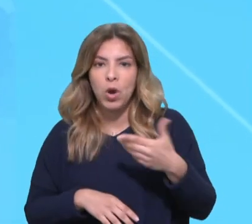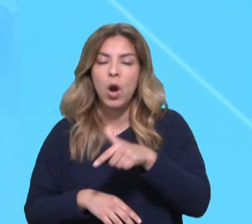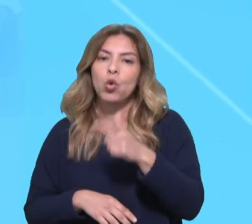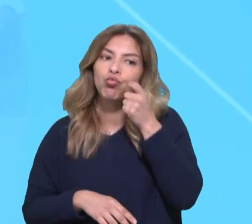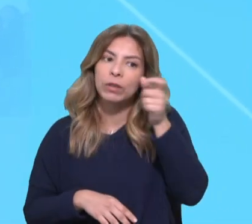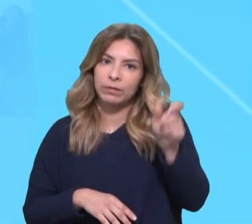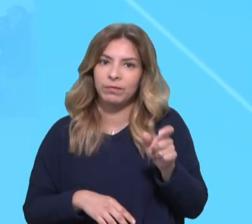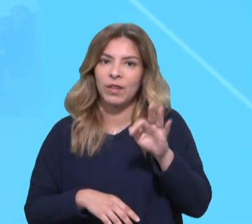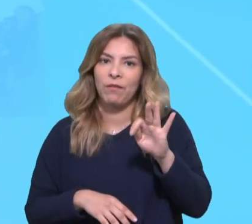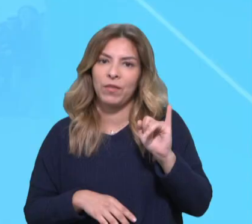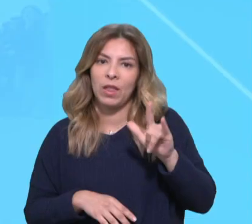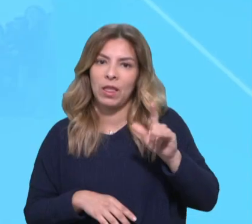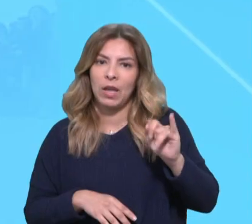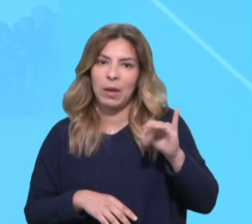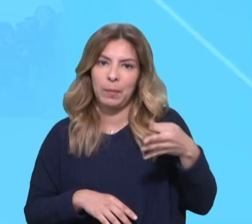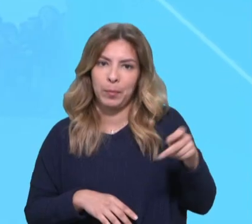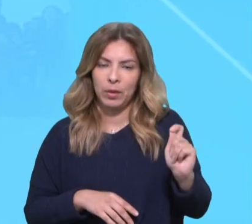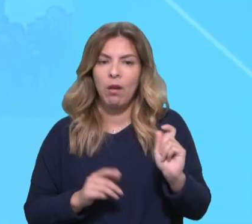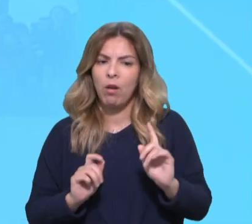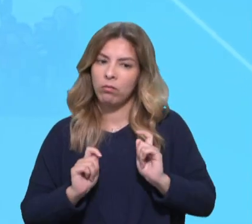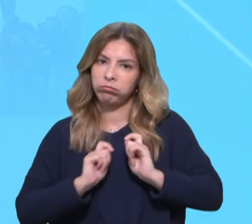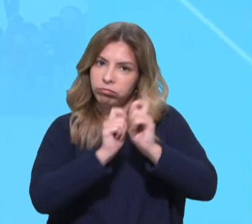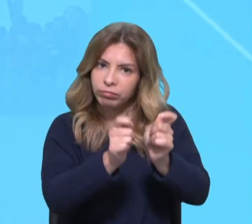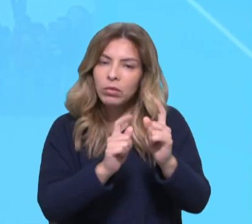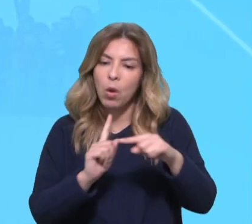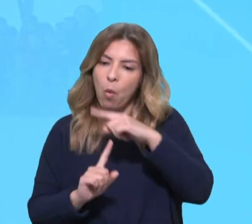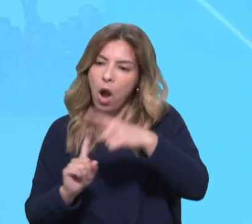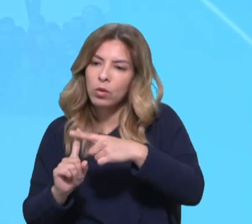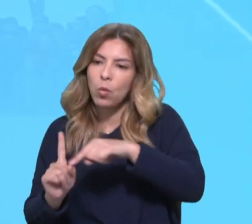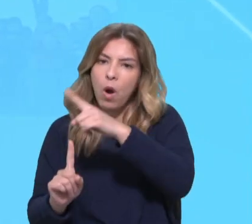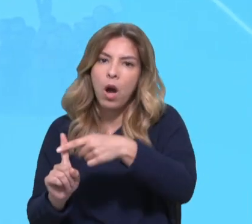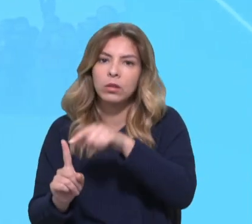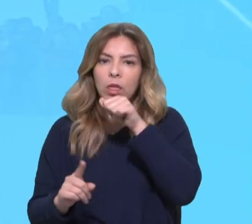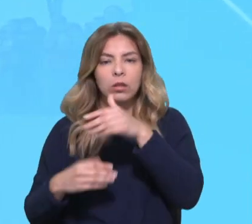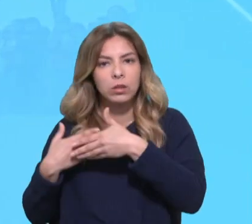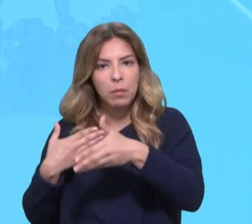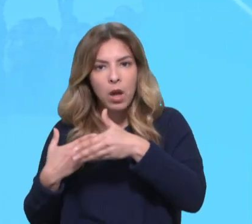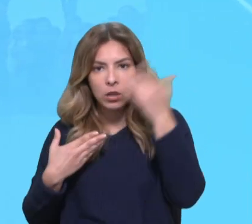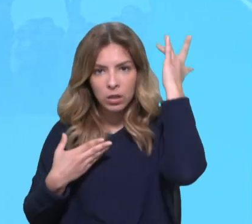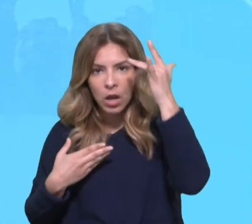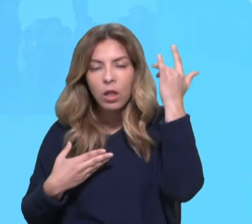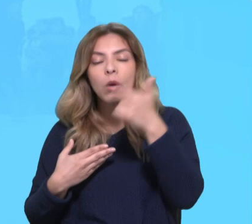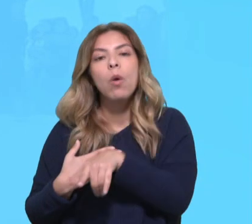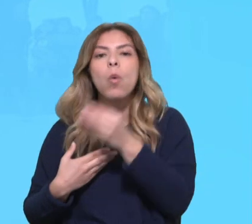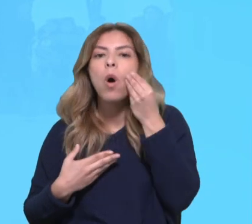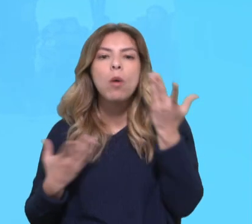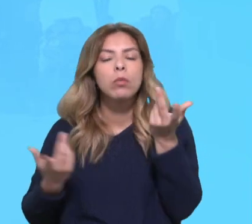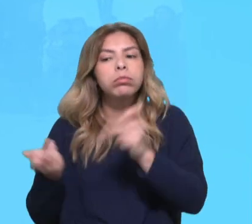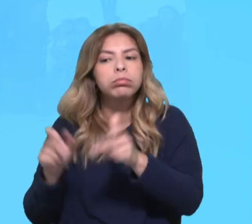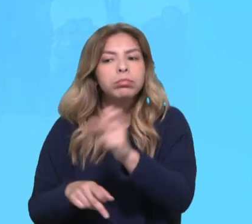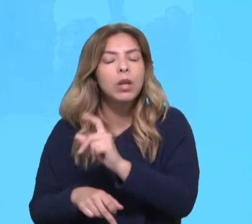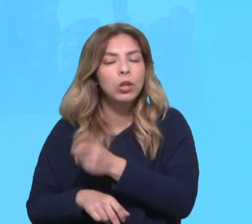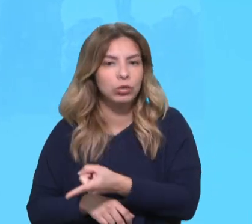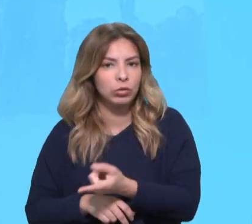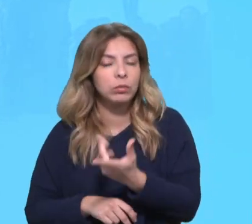Dias, retomam em cada ano essas apresentações da Semana Santa e dos momentos principais da Semana Santa. Acredito